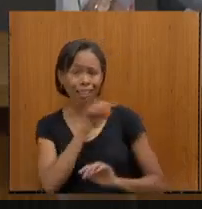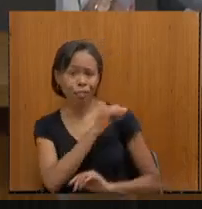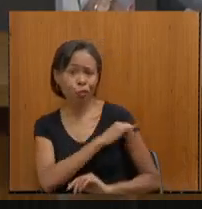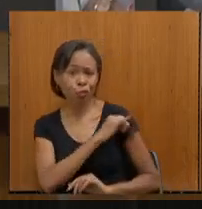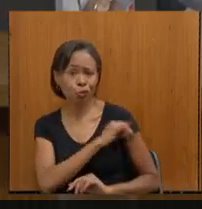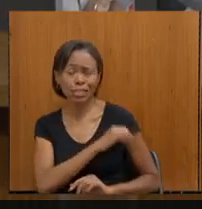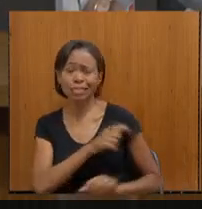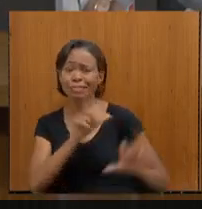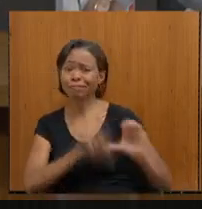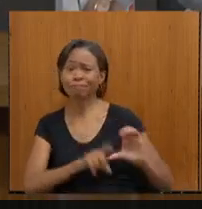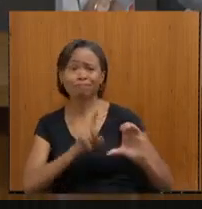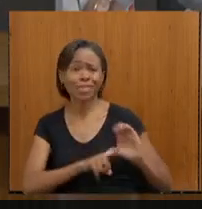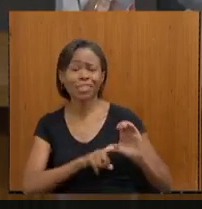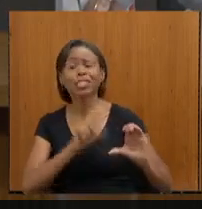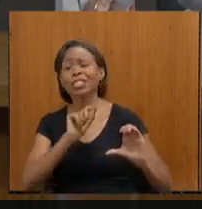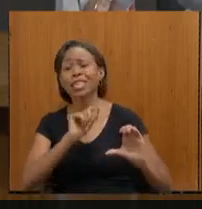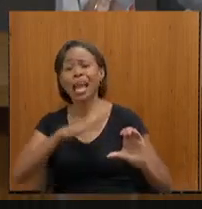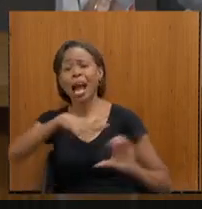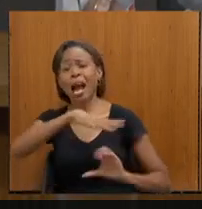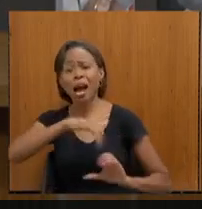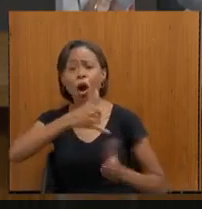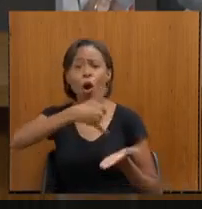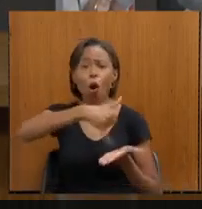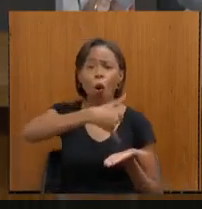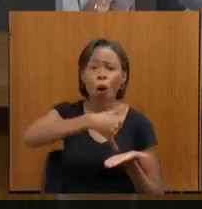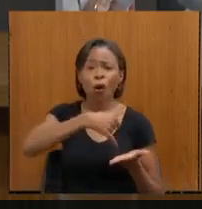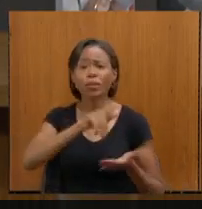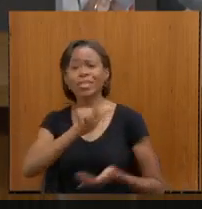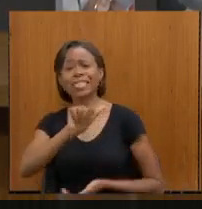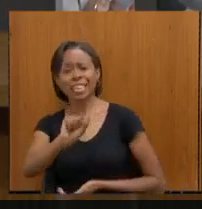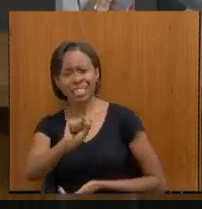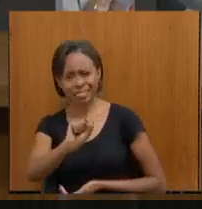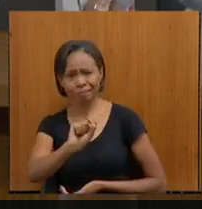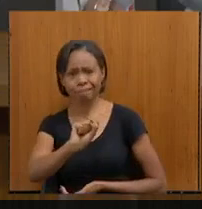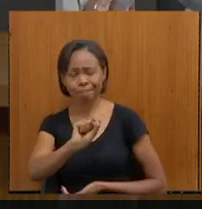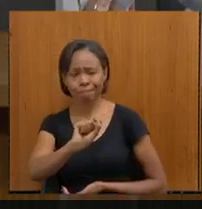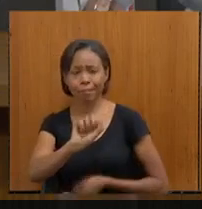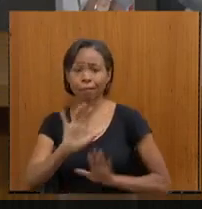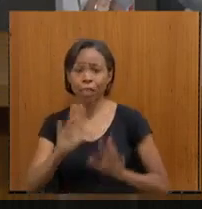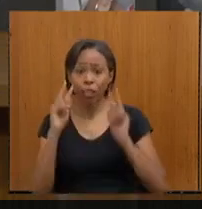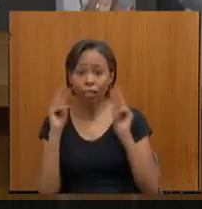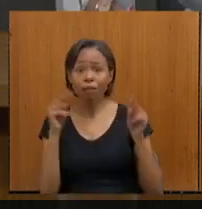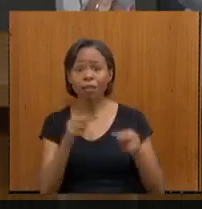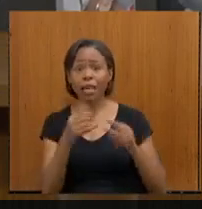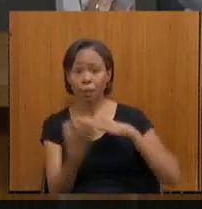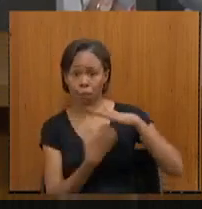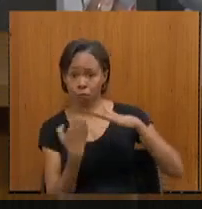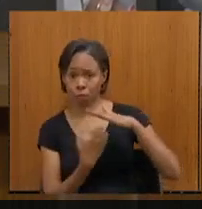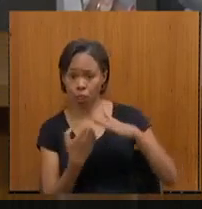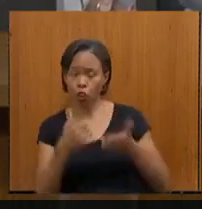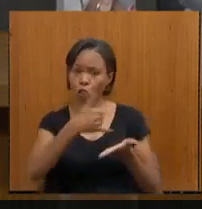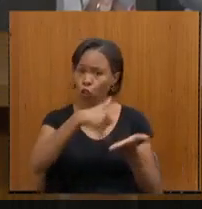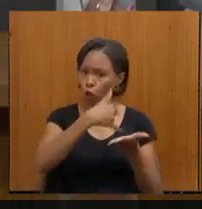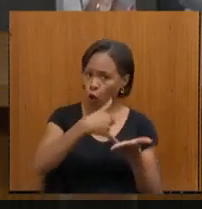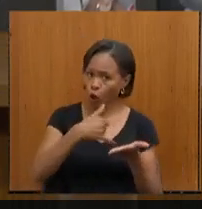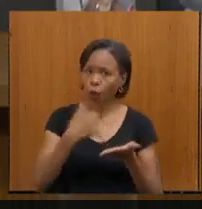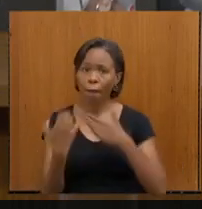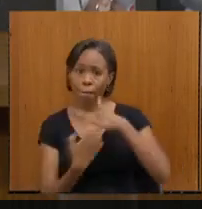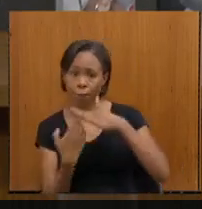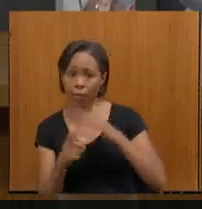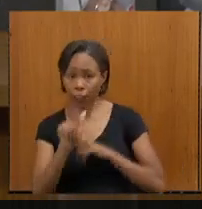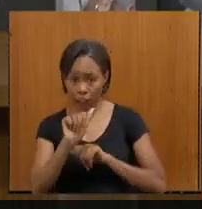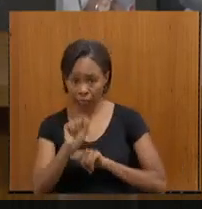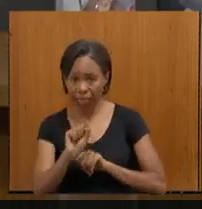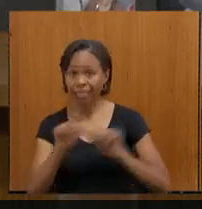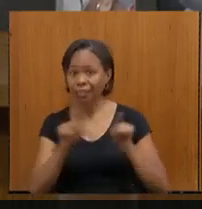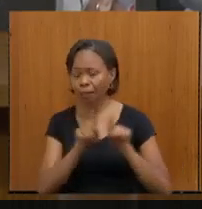na parte de óleo e gás mas a gente tá vendo que as empresas de óleo e gás também já estão olhando para